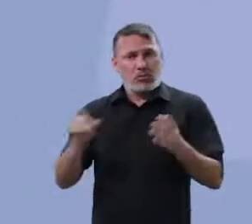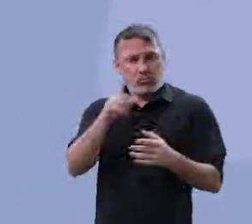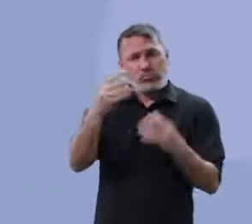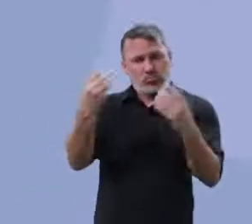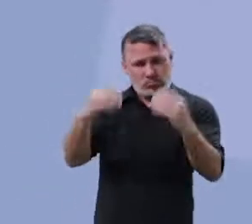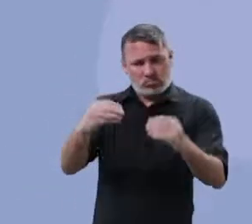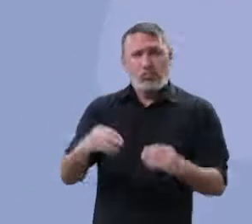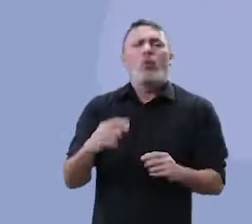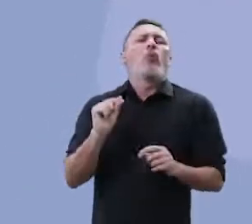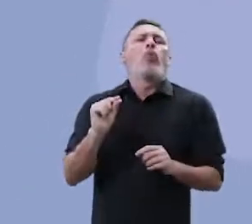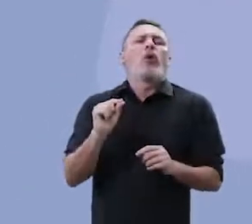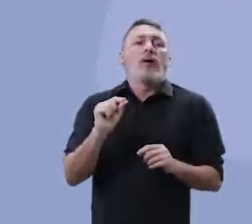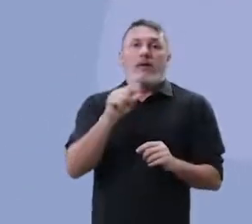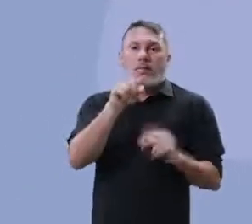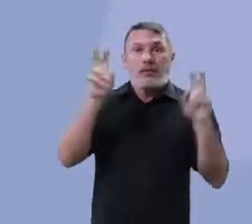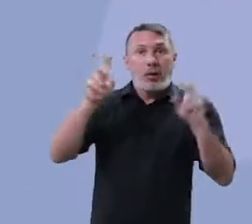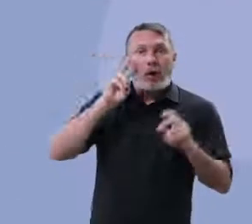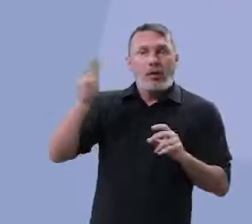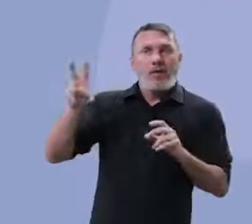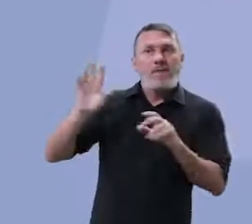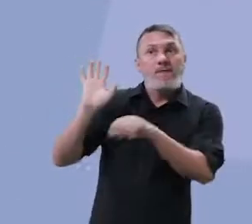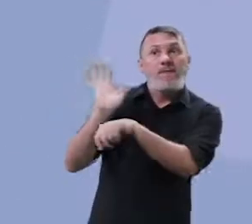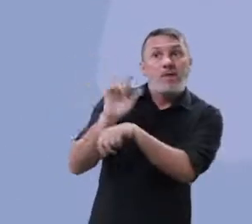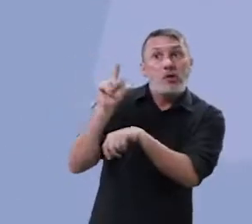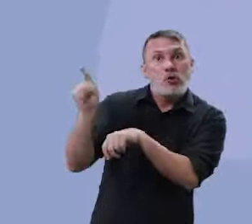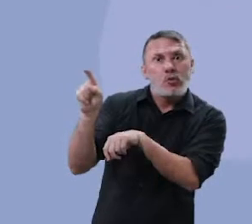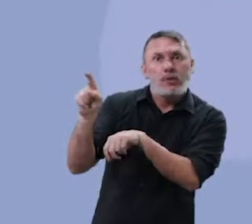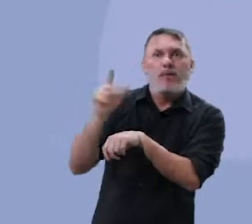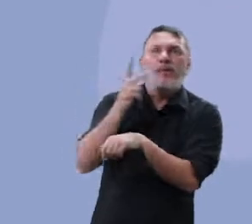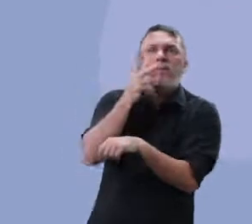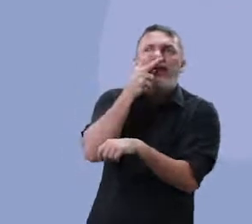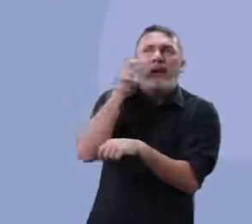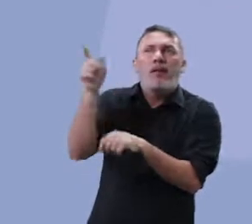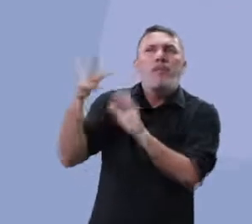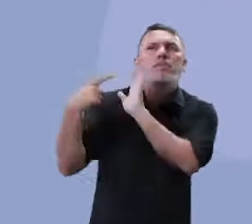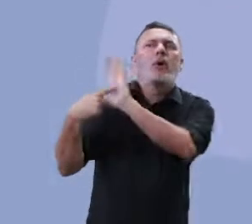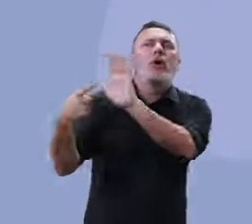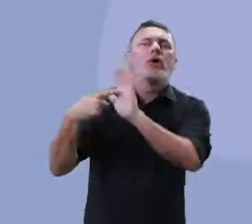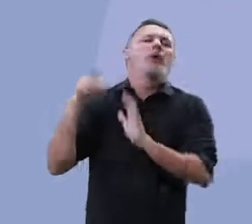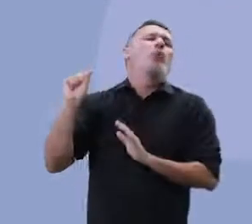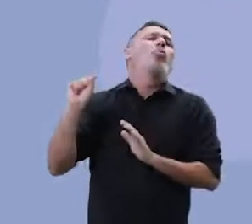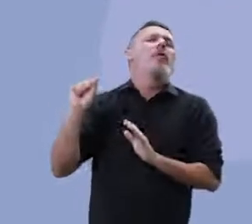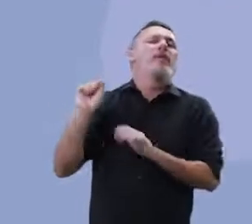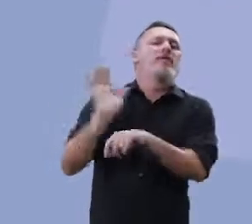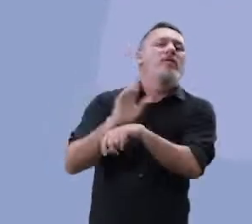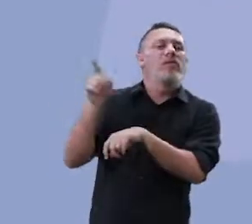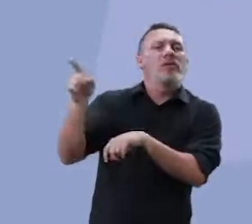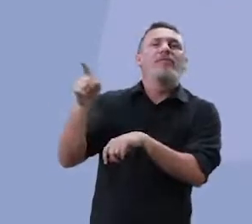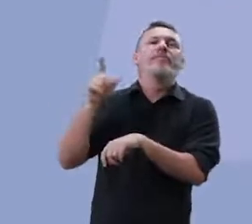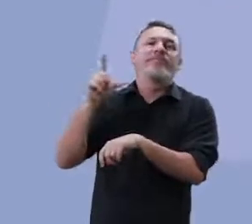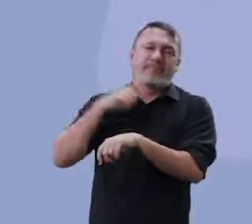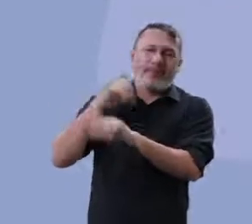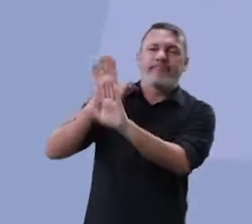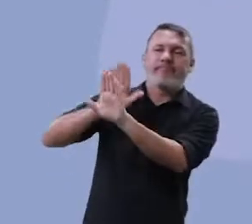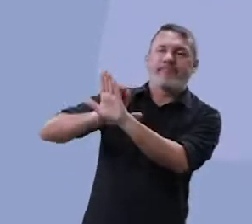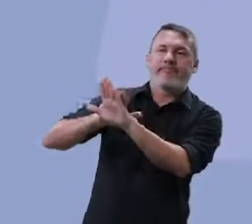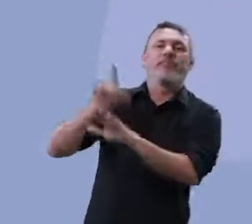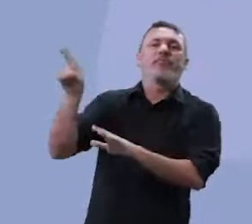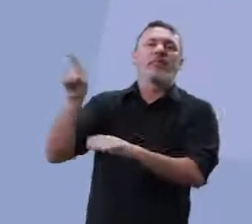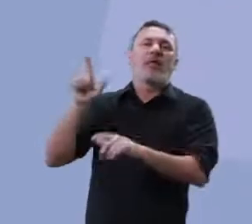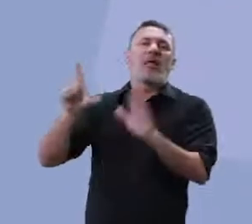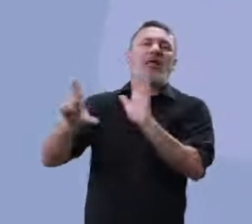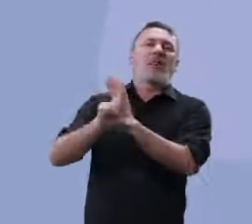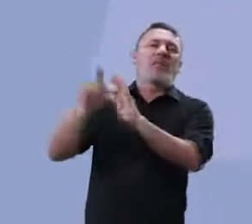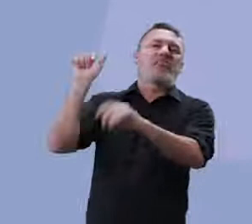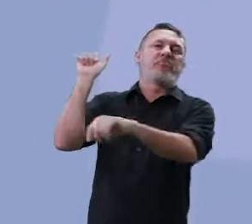redação? Pode. Você pode jogar que o filme Velozes e Furiosos, ele apresenta em sua composição desrespeitos